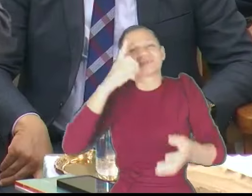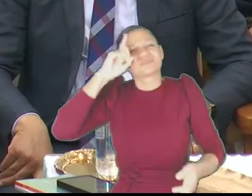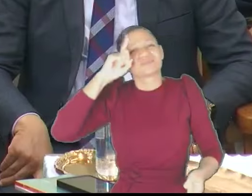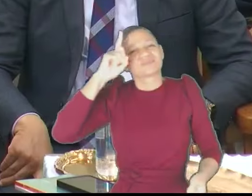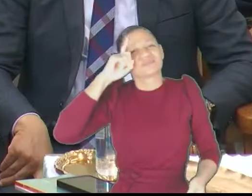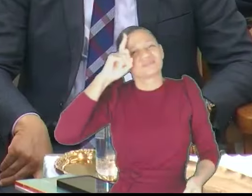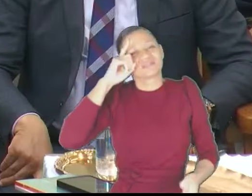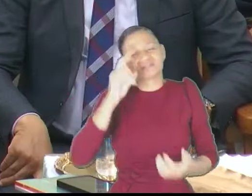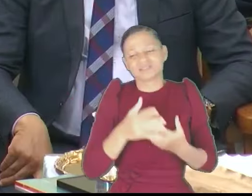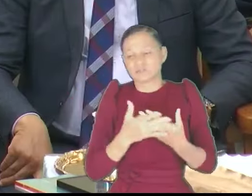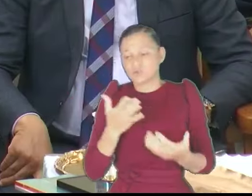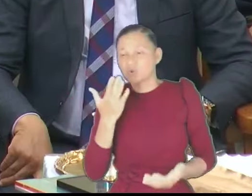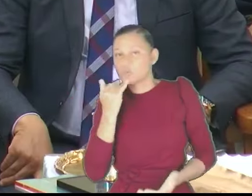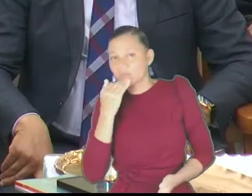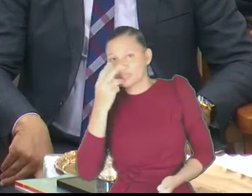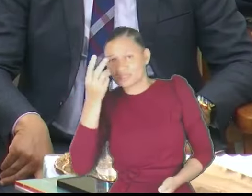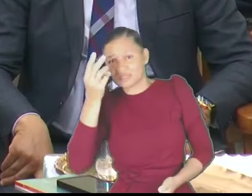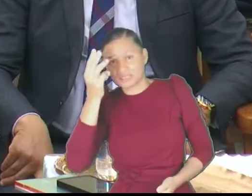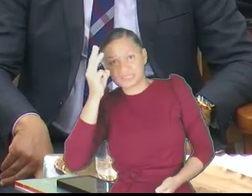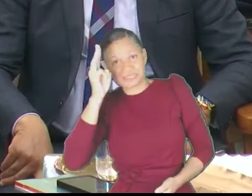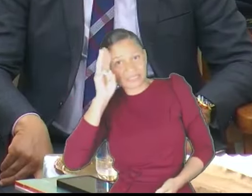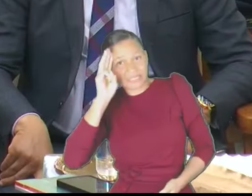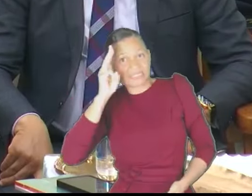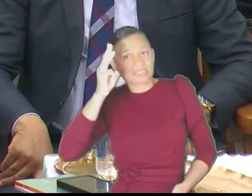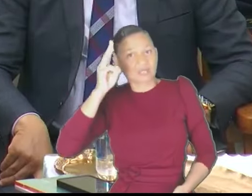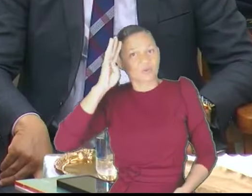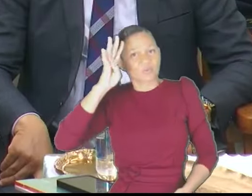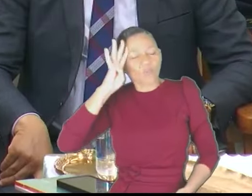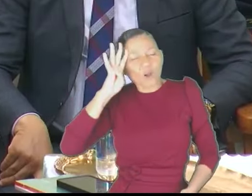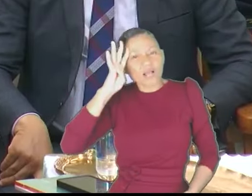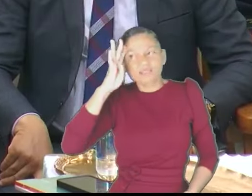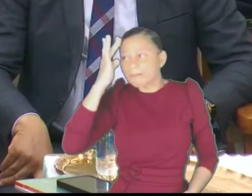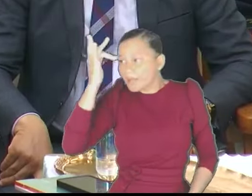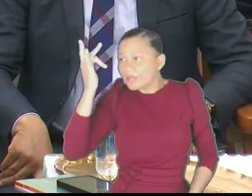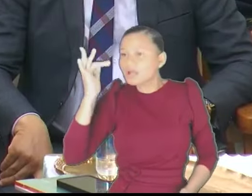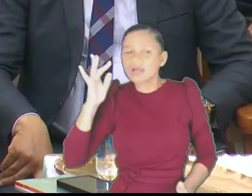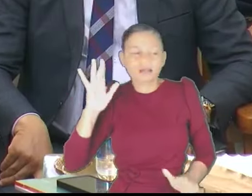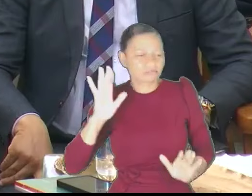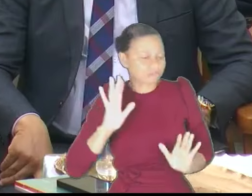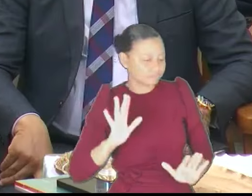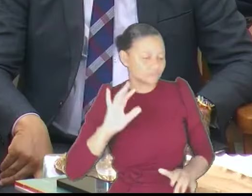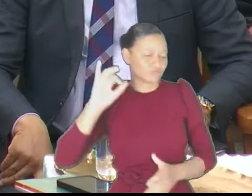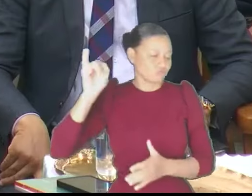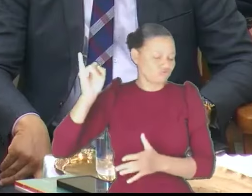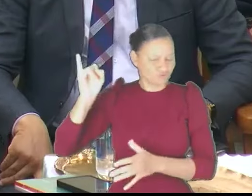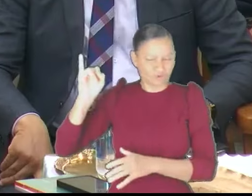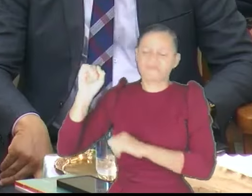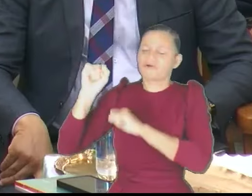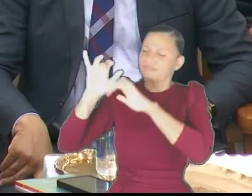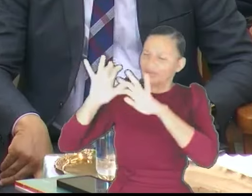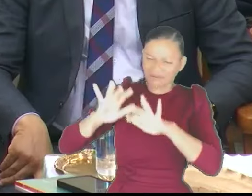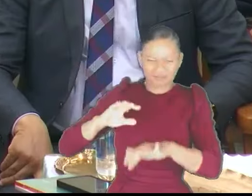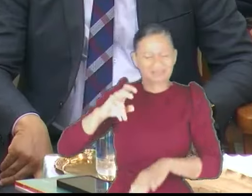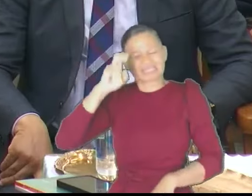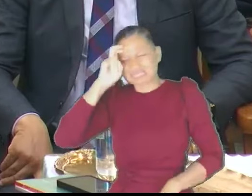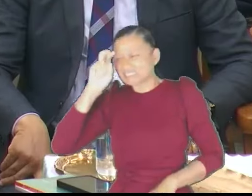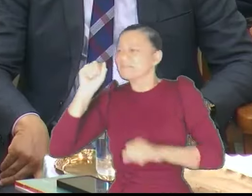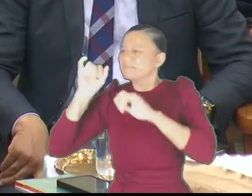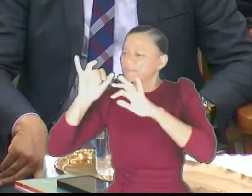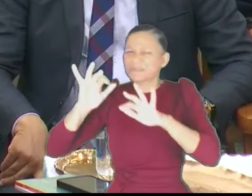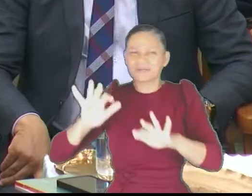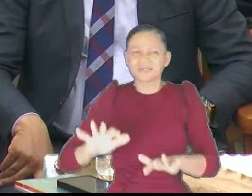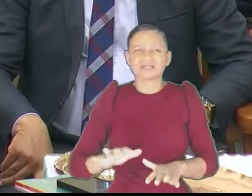Comia na terça e na quarta. E amanhã, papai, o que vai acontecer? Jeová vai mandar. E na quinta, Jeová vai mandar. A Bíblia diz que